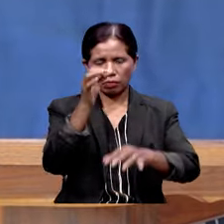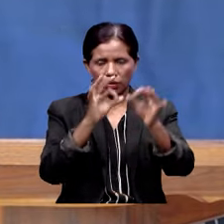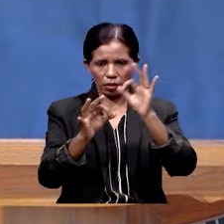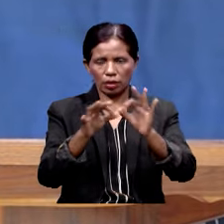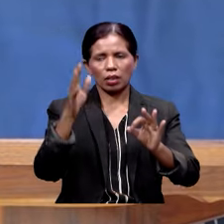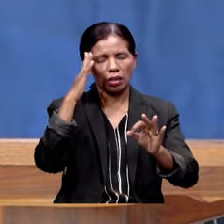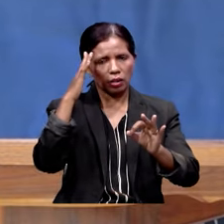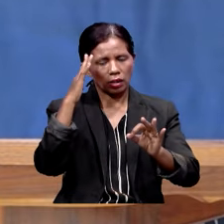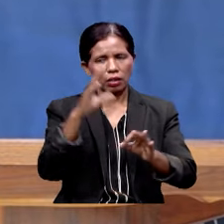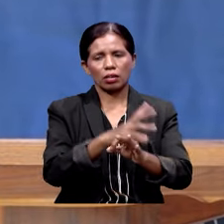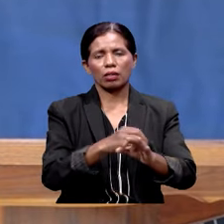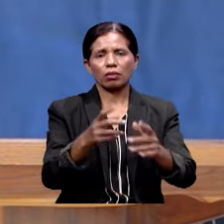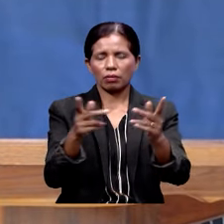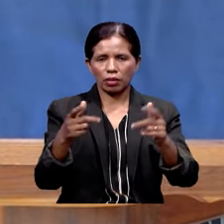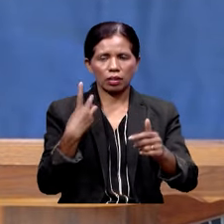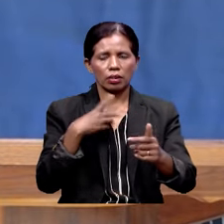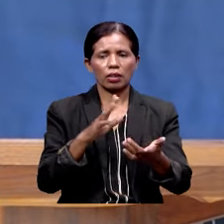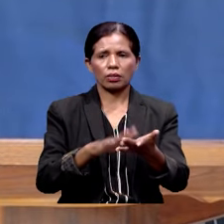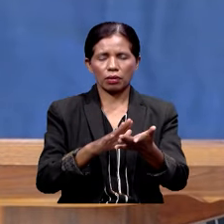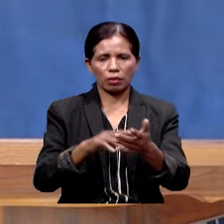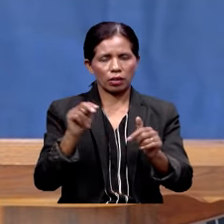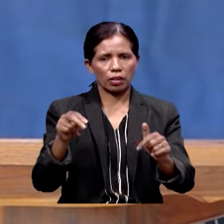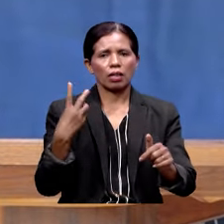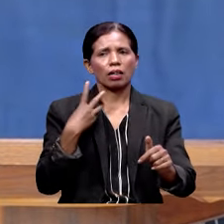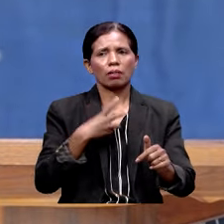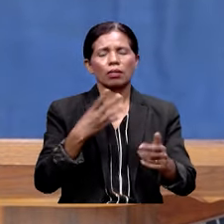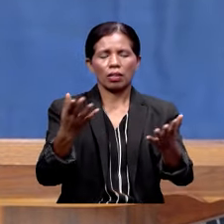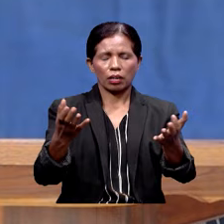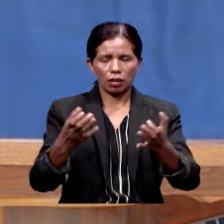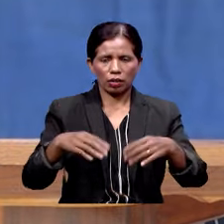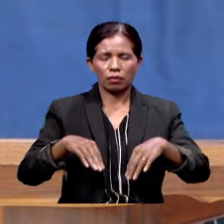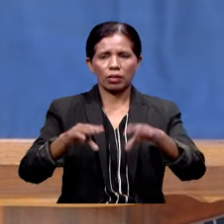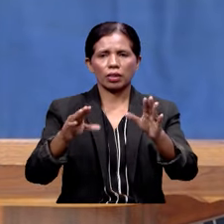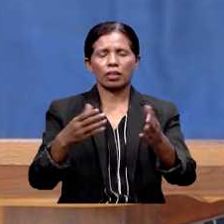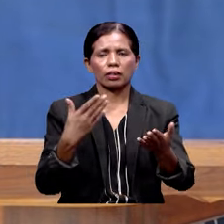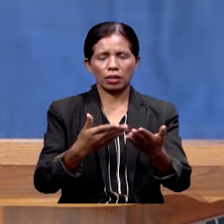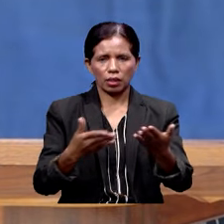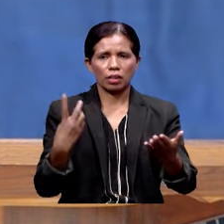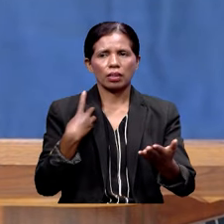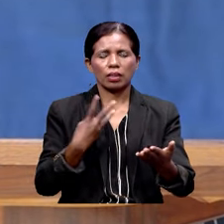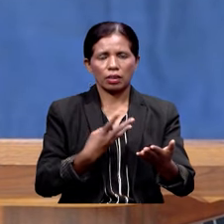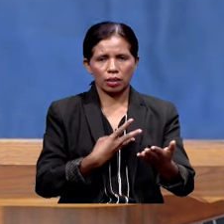la situsau no kondisau ita sekolah nia i ami mo sakar fanta un produto ita nia nene ba